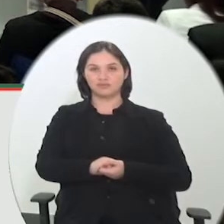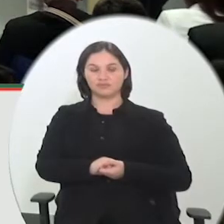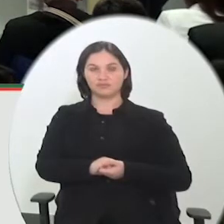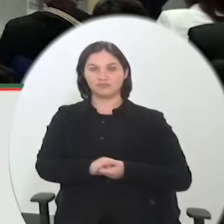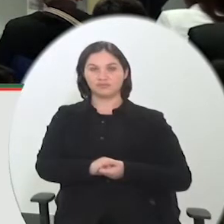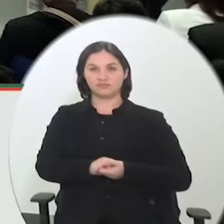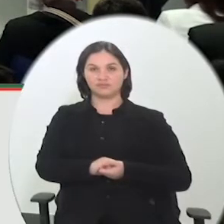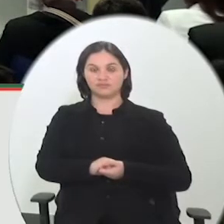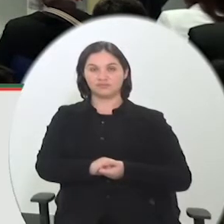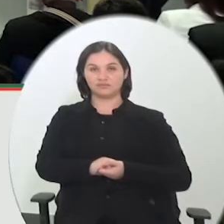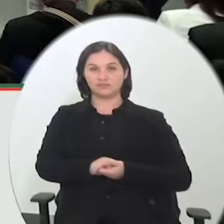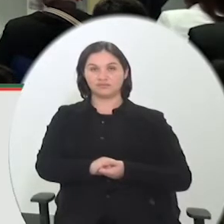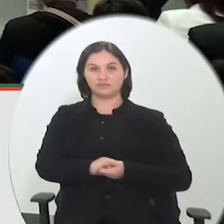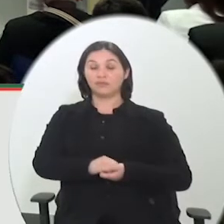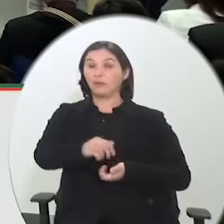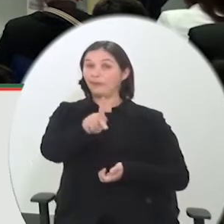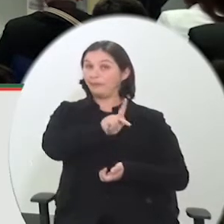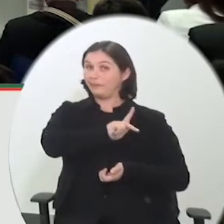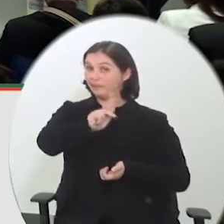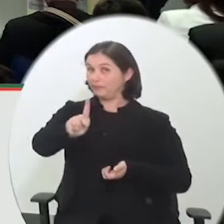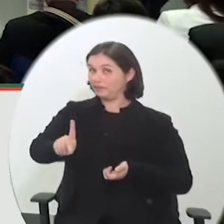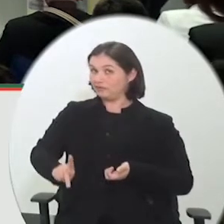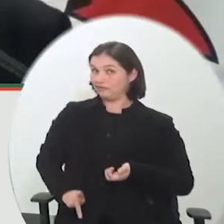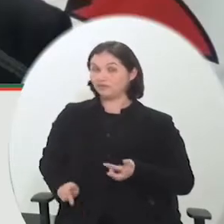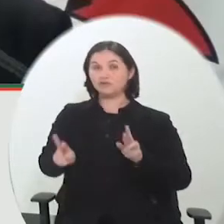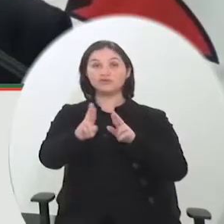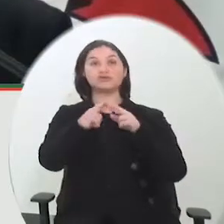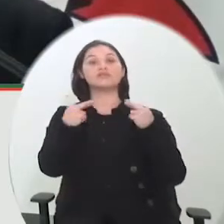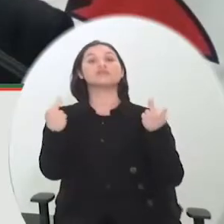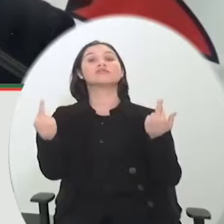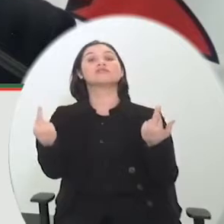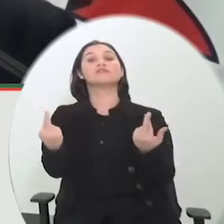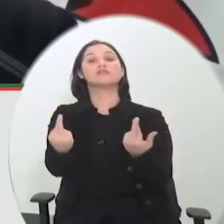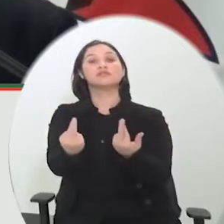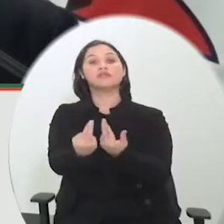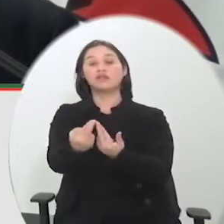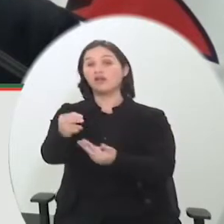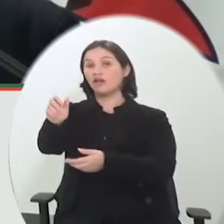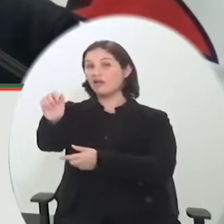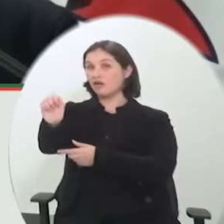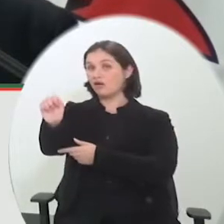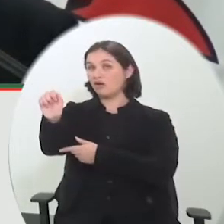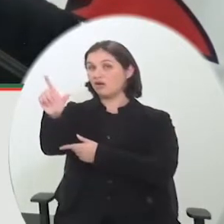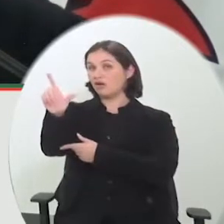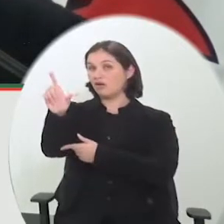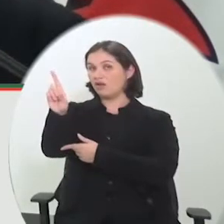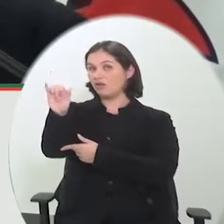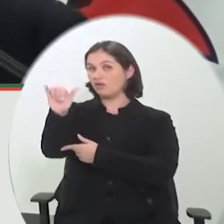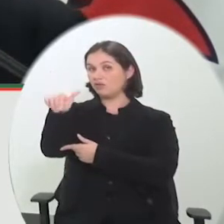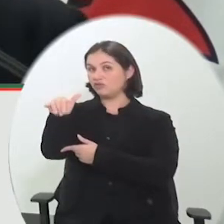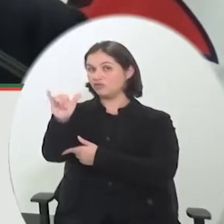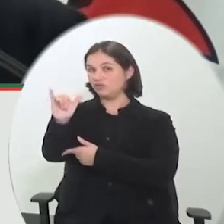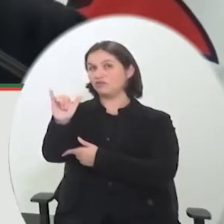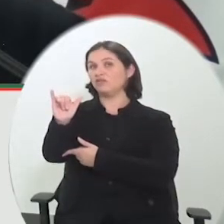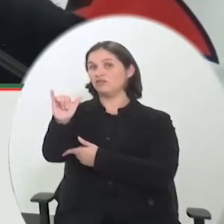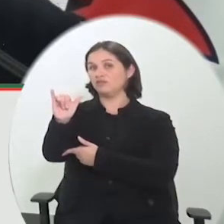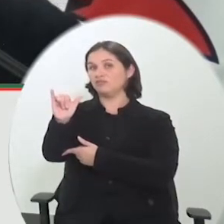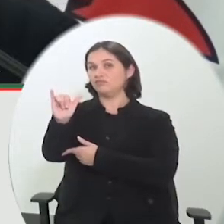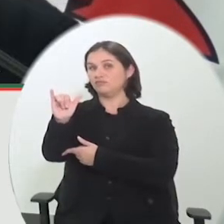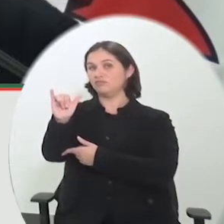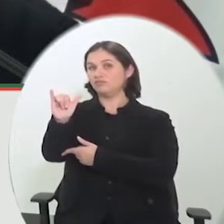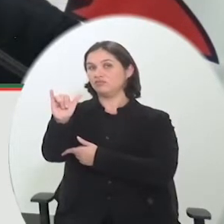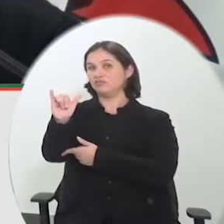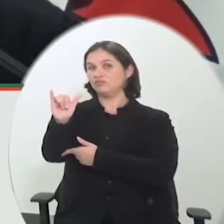Excelentíssimo senhor presidente desta sessão, Aldinei João Potelec, em nome de quem